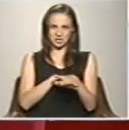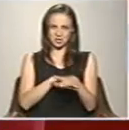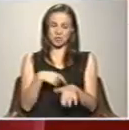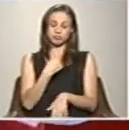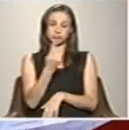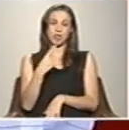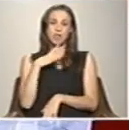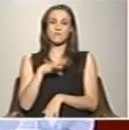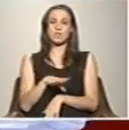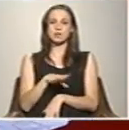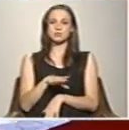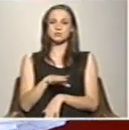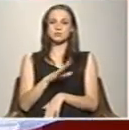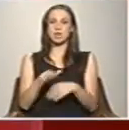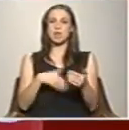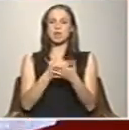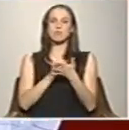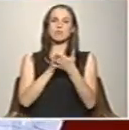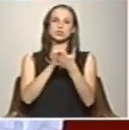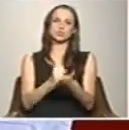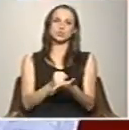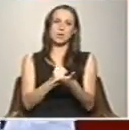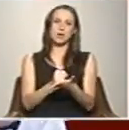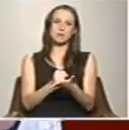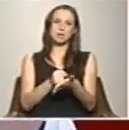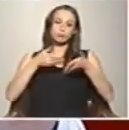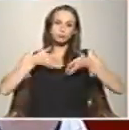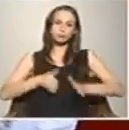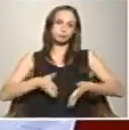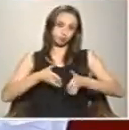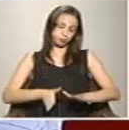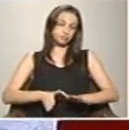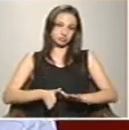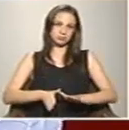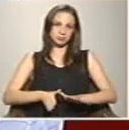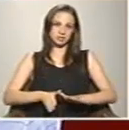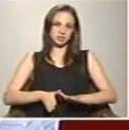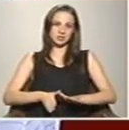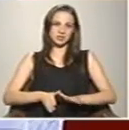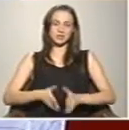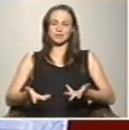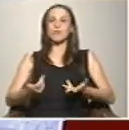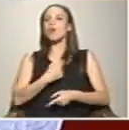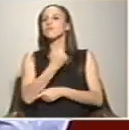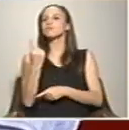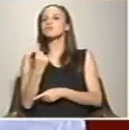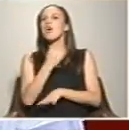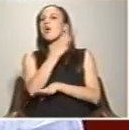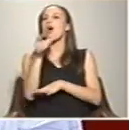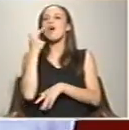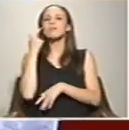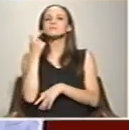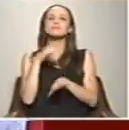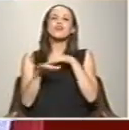queremos, dar um contributo para a natalidade, e há aqui, de facto, a natureza não está feita por acaso. E, portanto, ora,